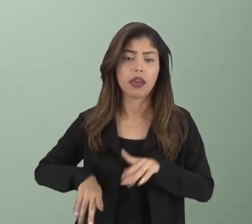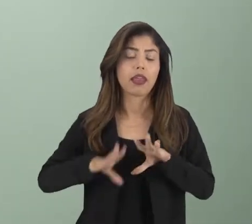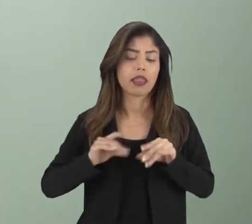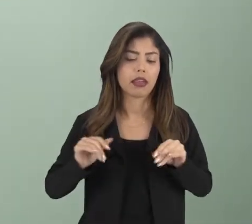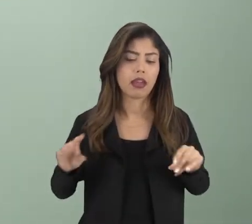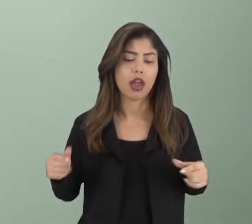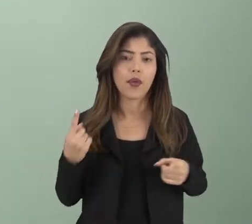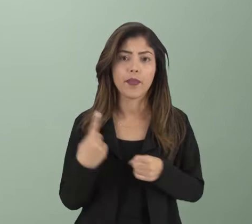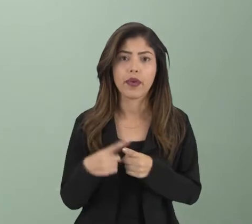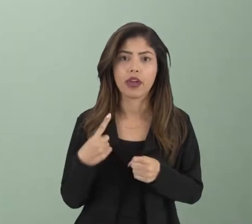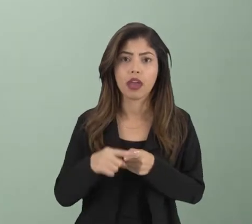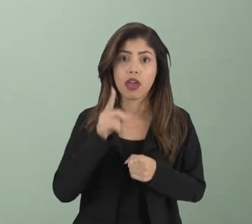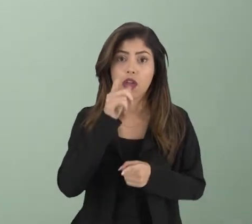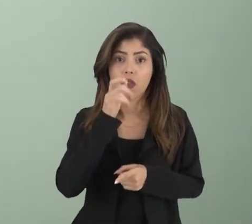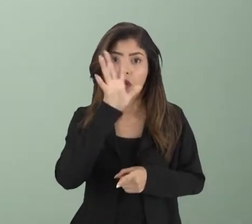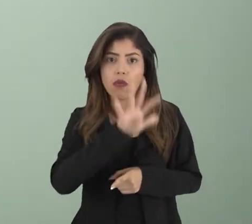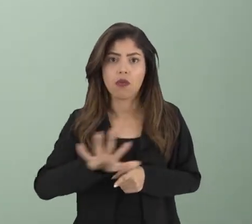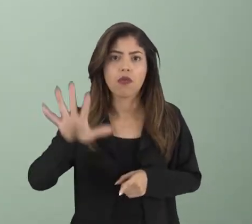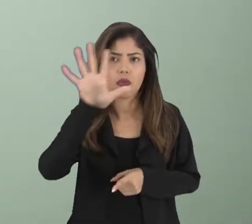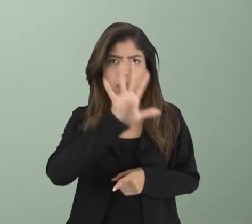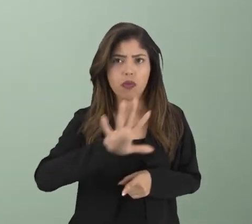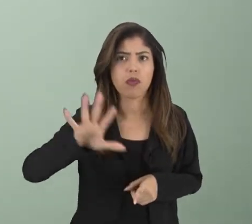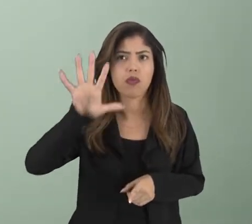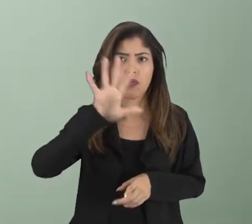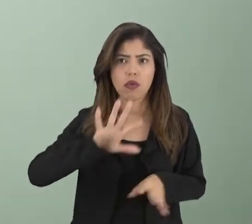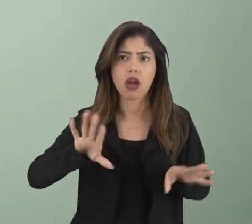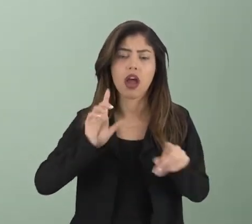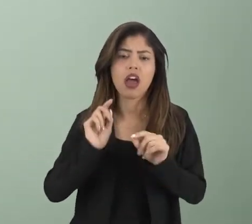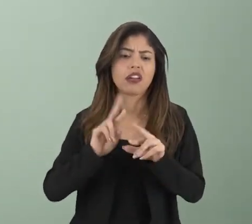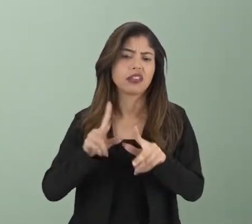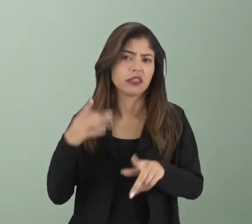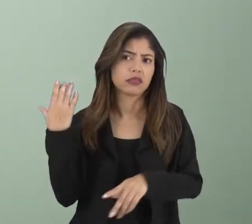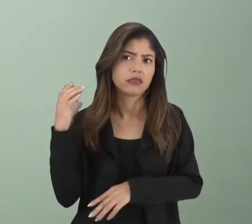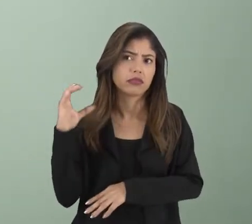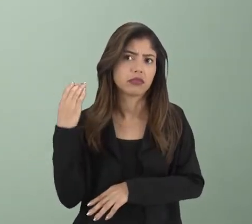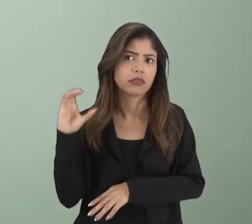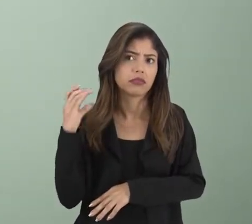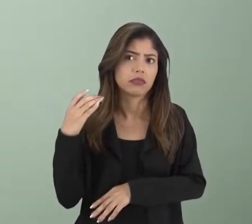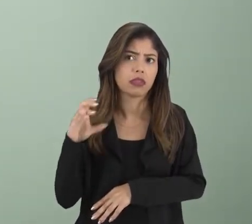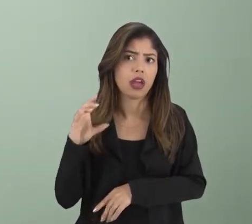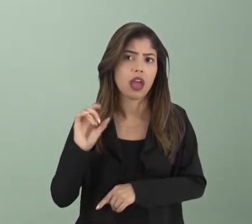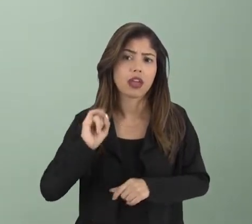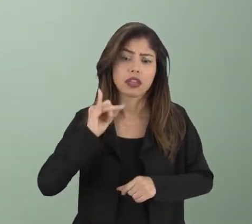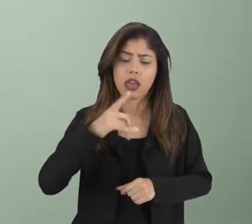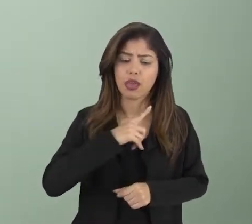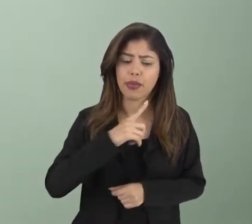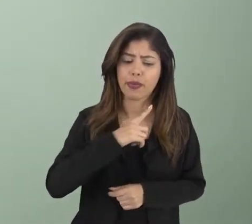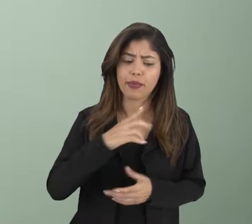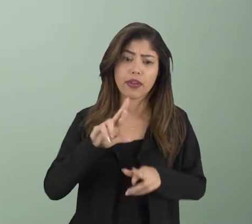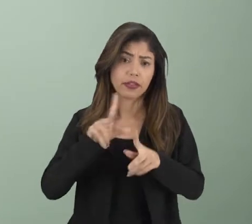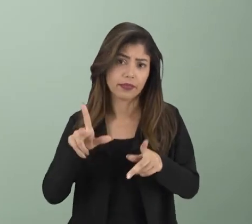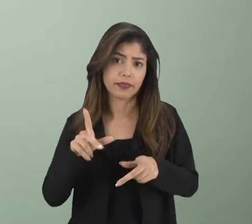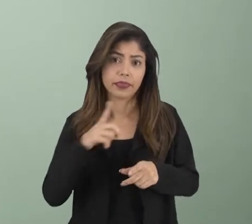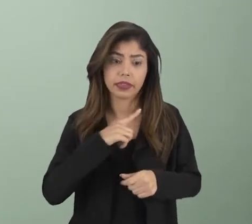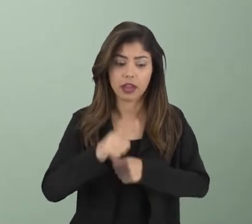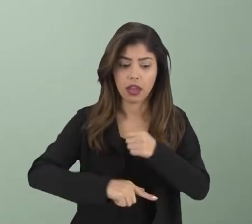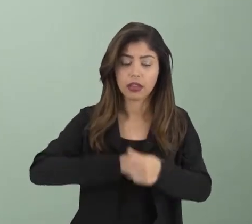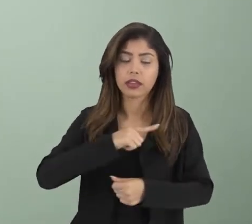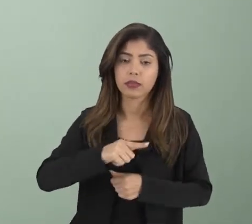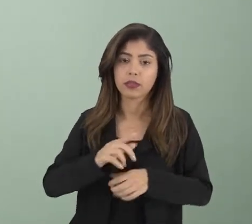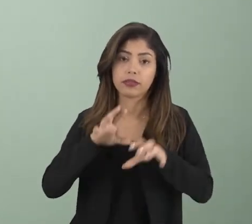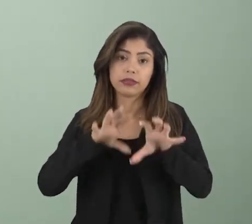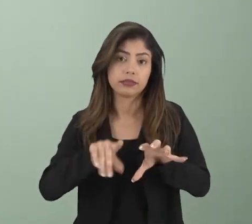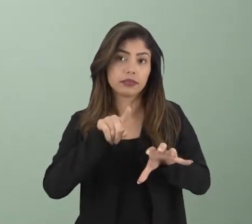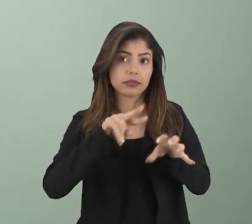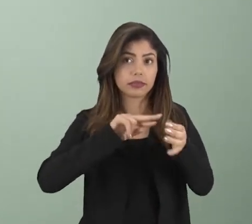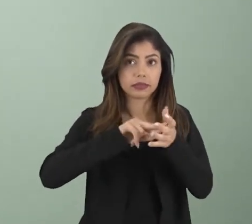que o ar atmosférico, por exemplo, é diferente de uma Coca-Cola? Se tudo é constituído por átomos. Essa definição ela